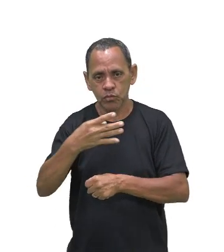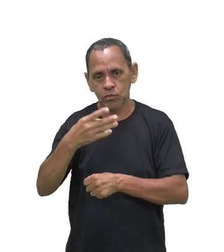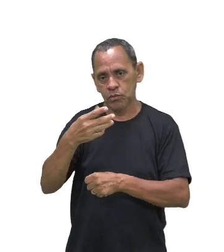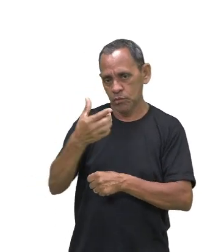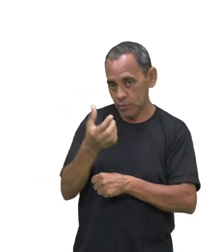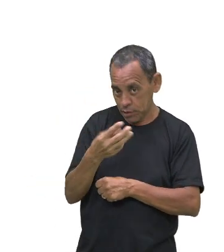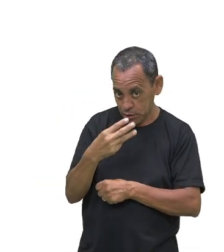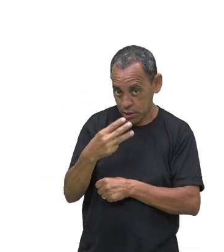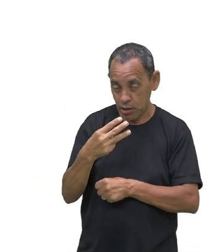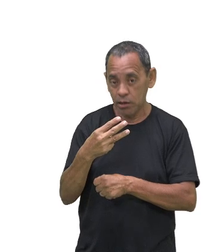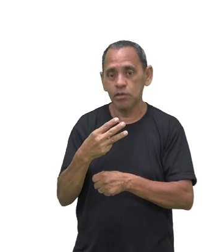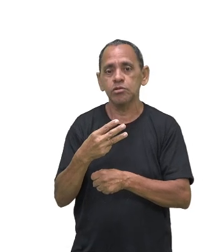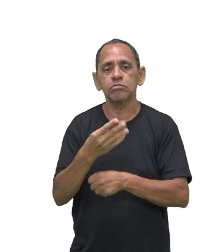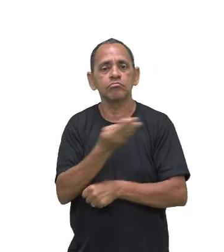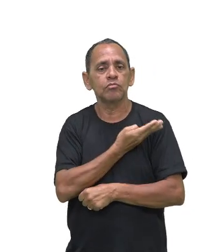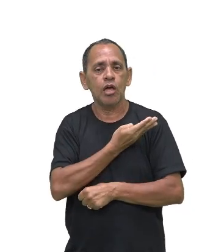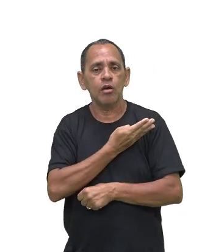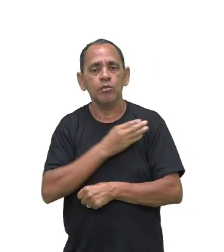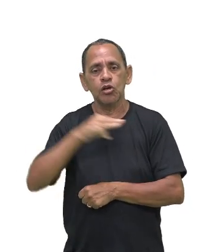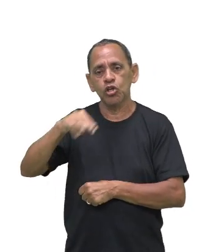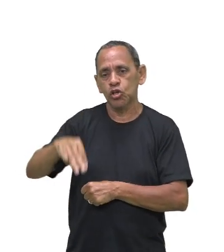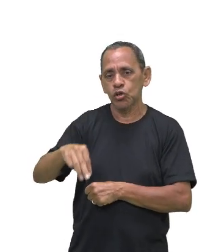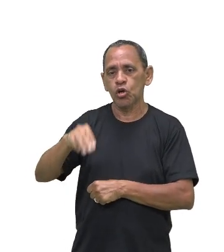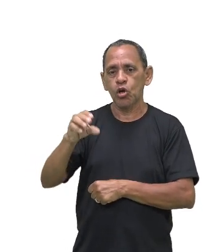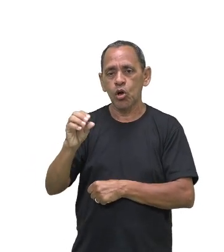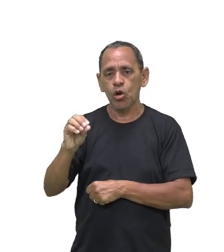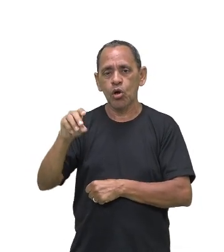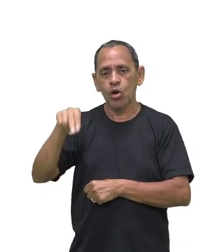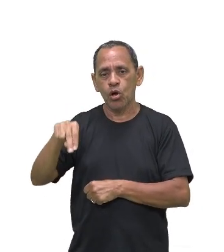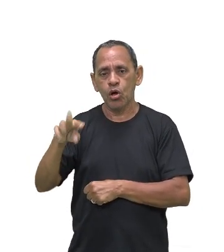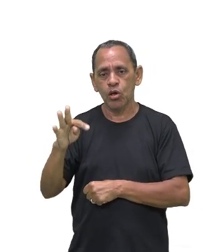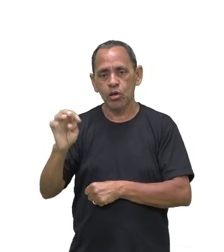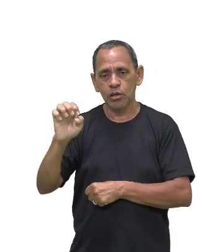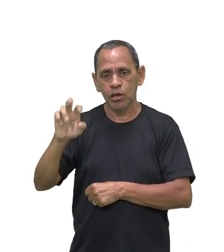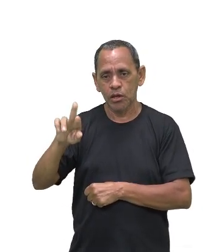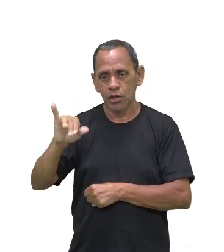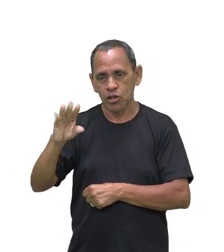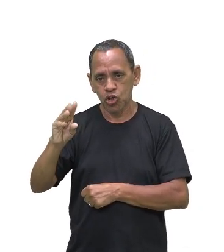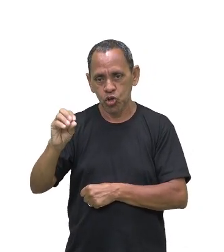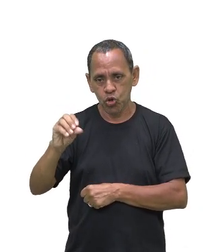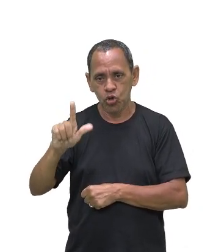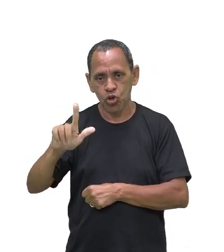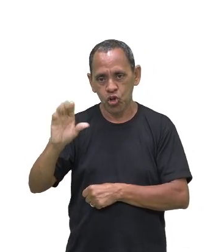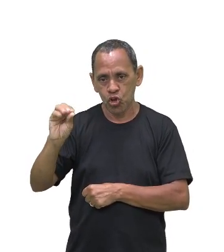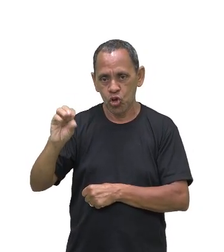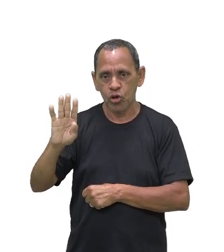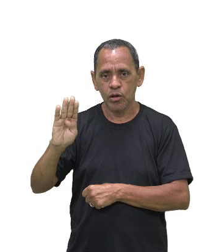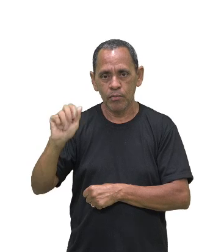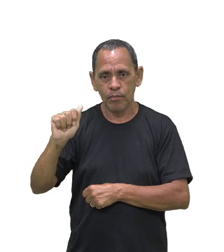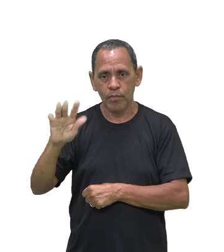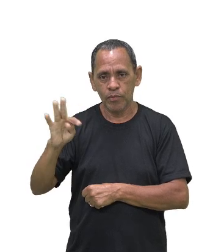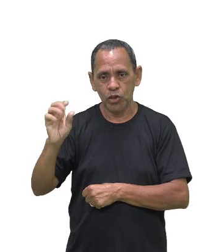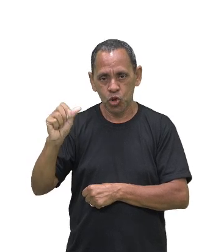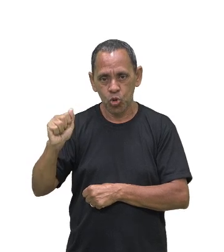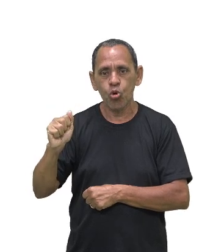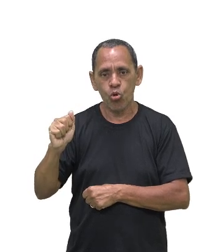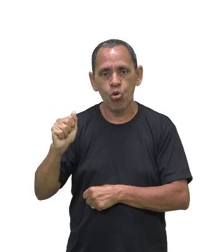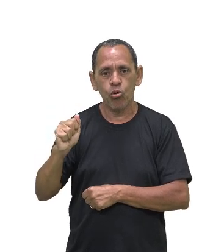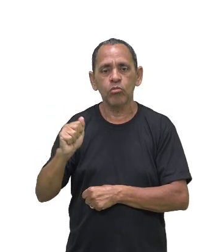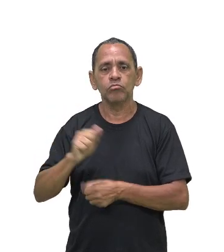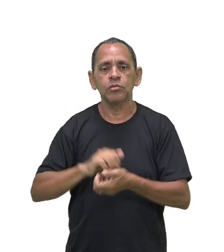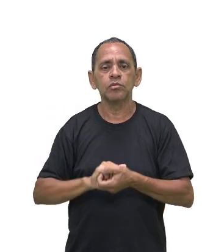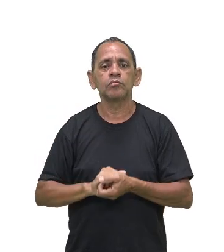Vocês conhecem Monteiro Lobato? Também é um grande escritor brasileiro e foi fechada essa editora